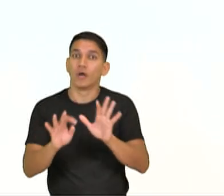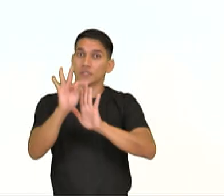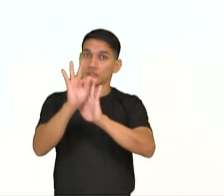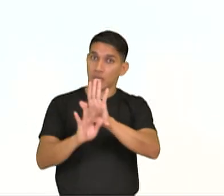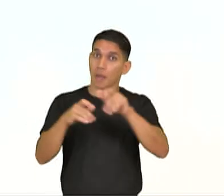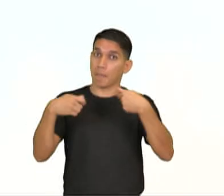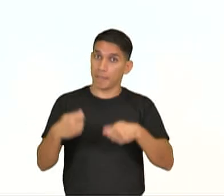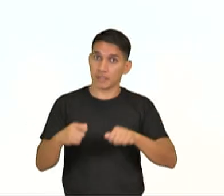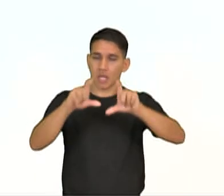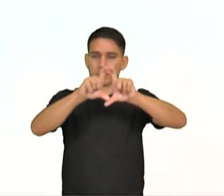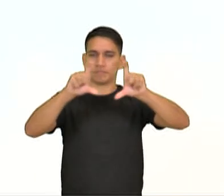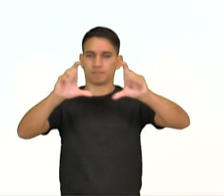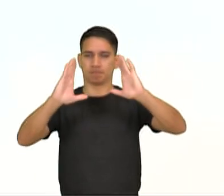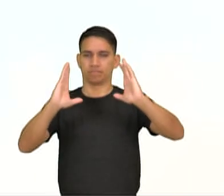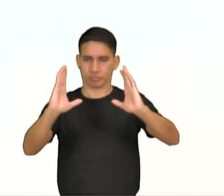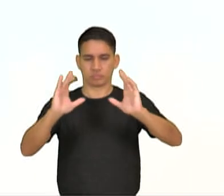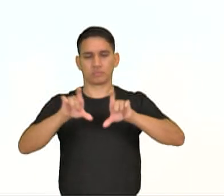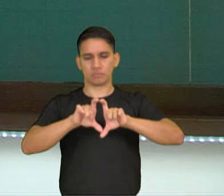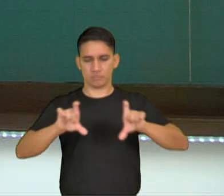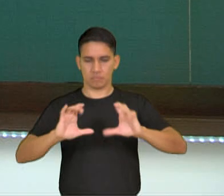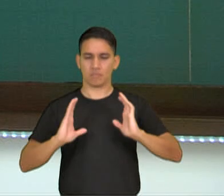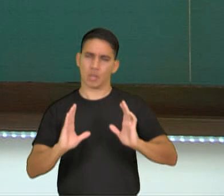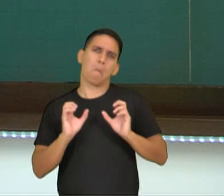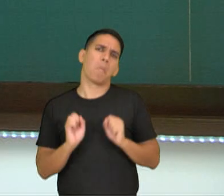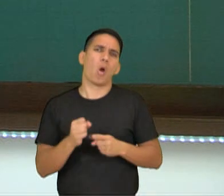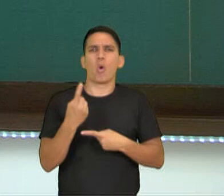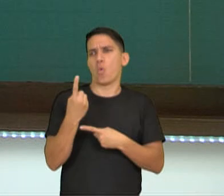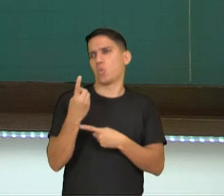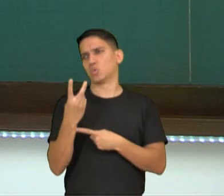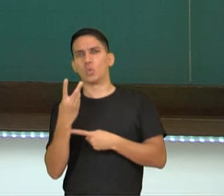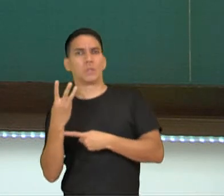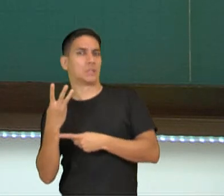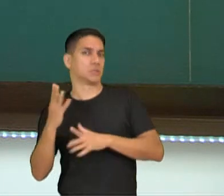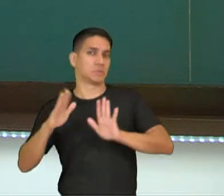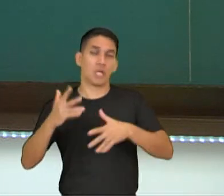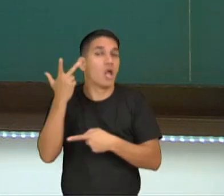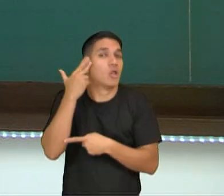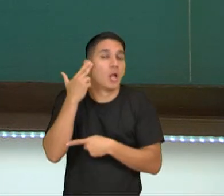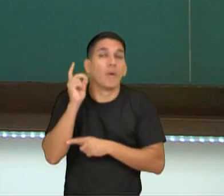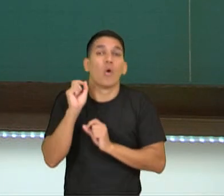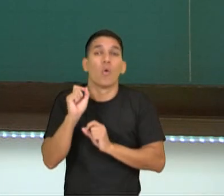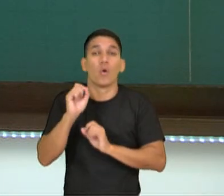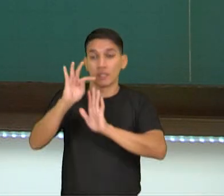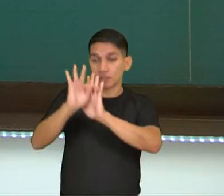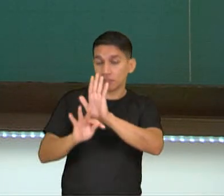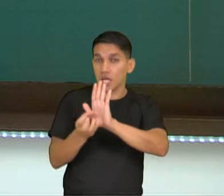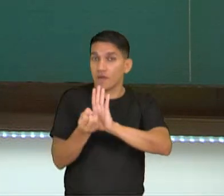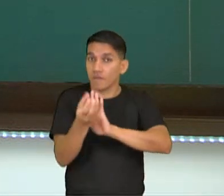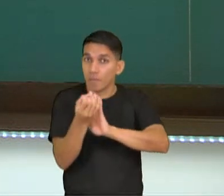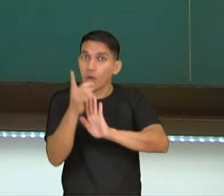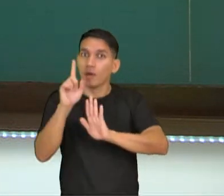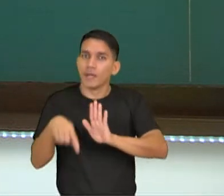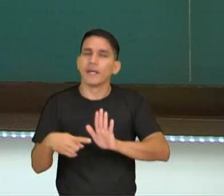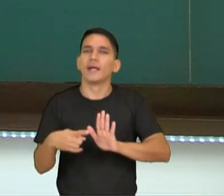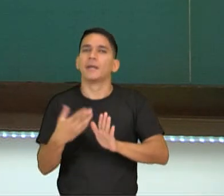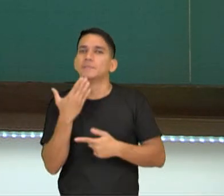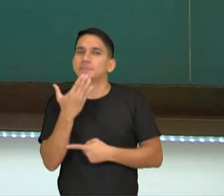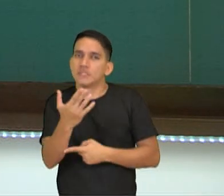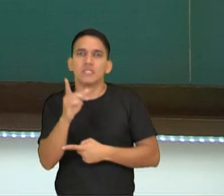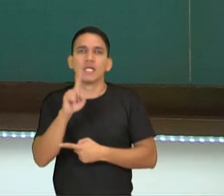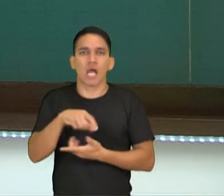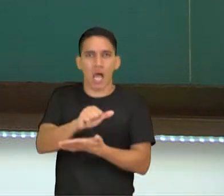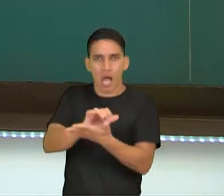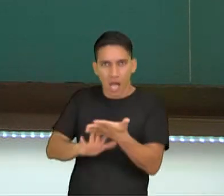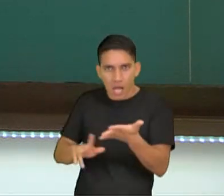ser em parágrafos, né? Eu posso fazer 1, 2 parágrafos ou 3. Geralmente os textos informativos que são solicitados como